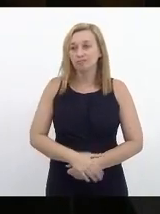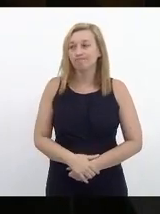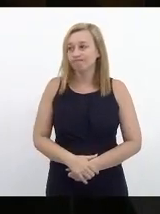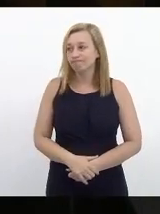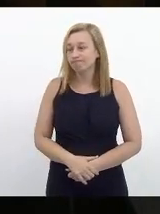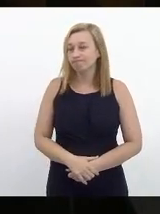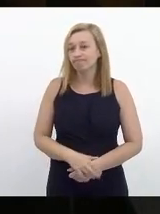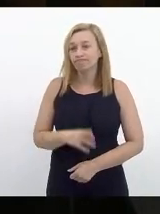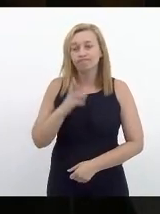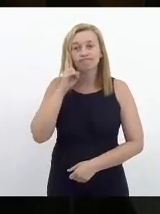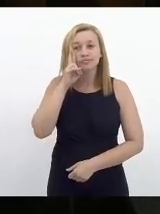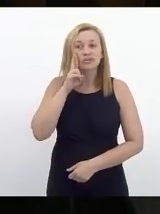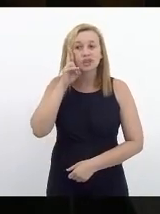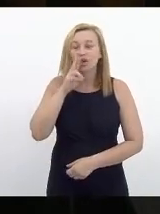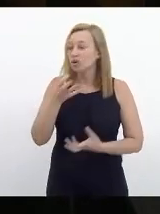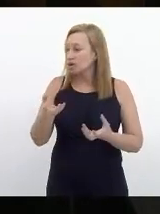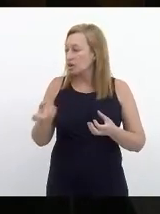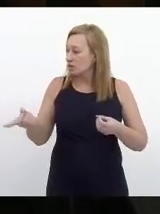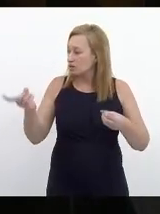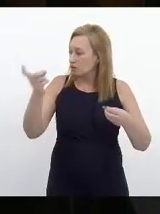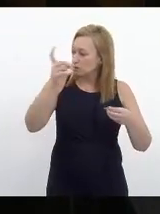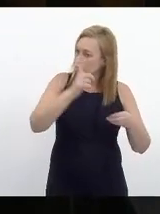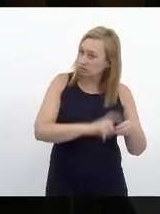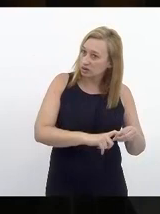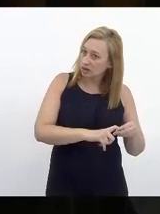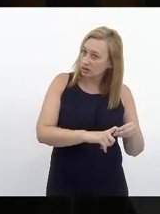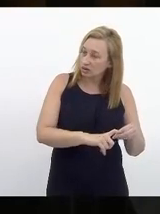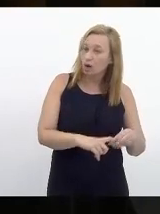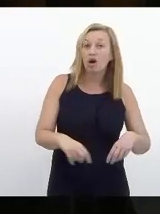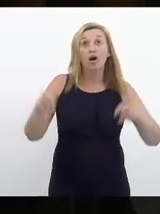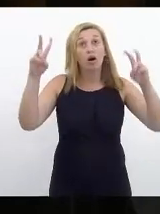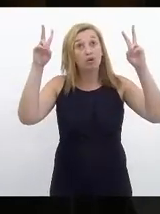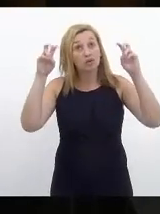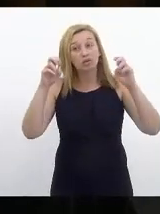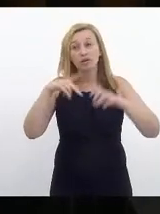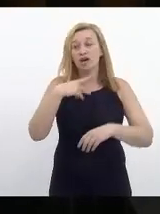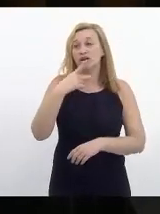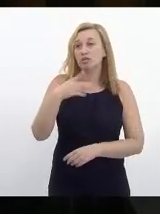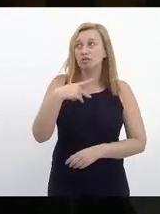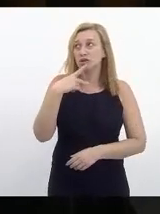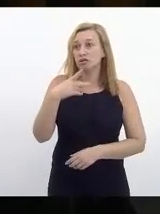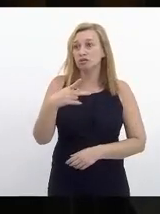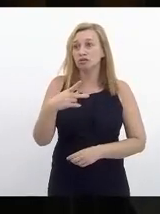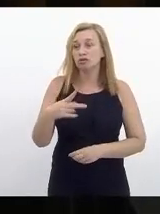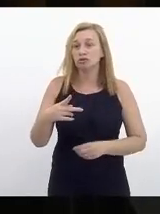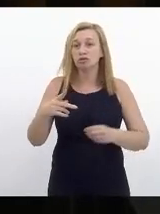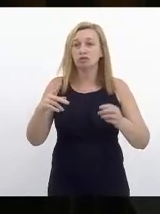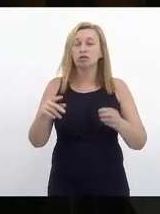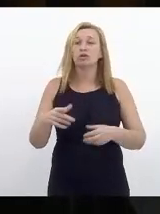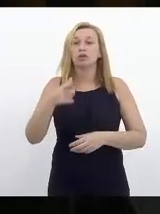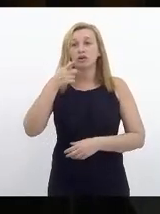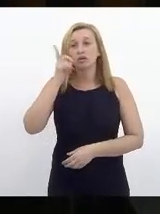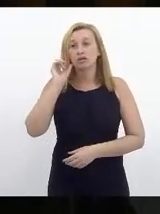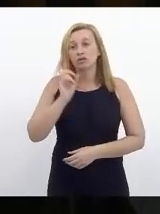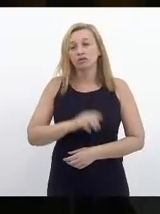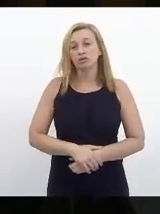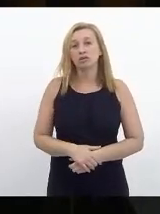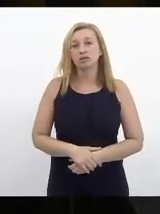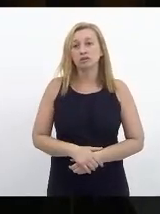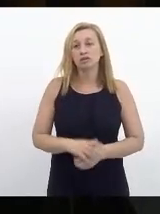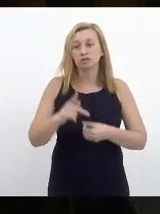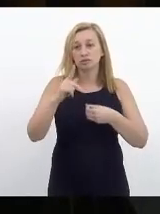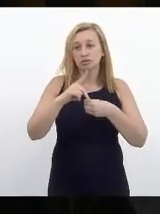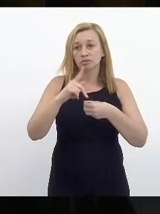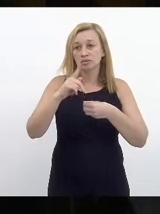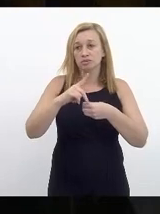Mas eu queria retornar ao tema que eu abordei aqui ontem, que é a